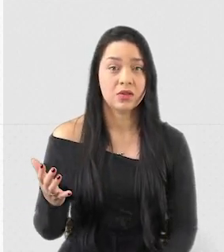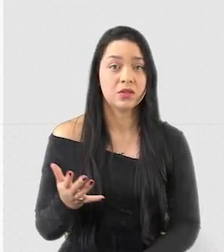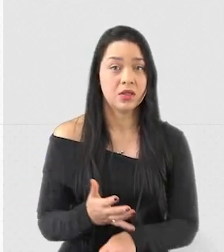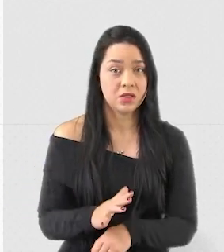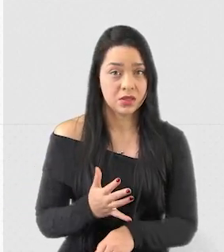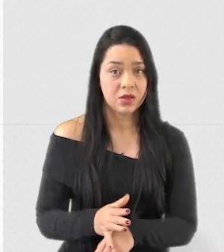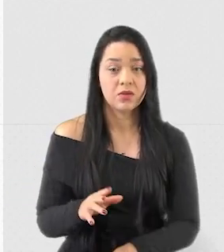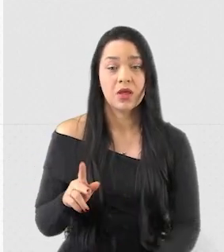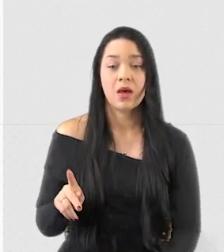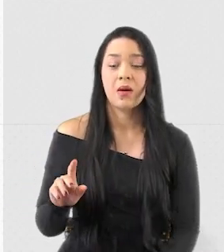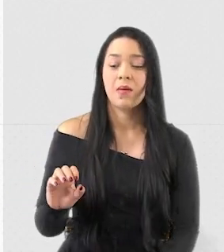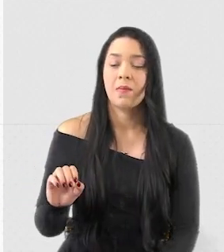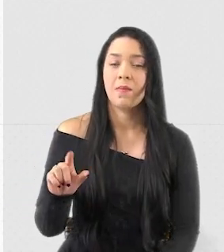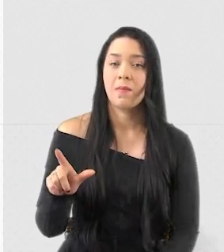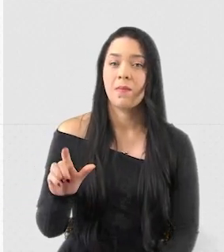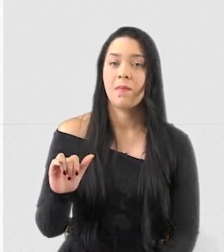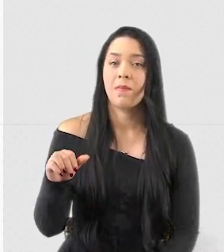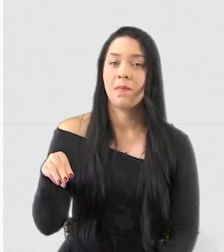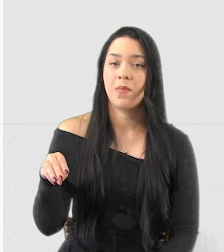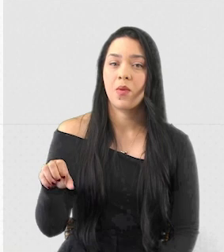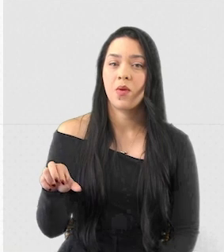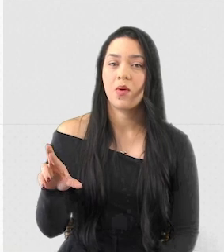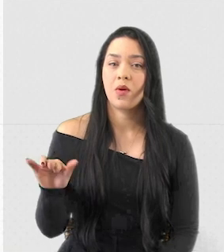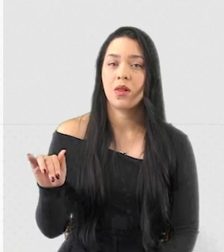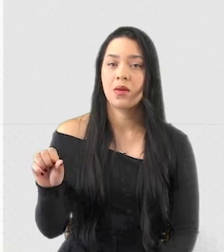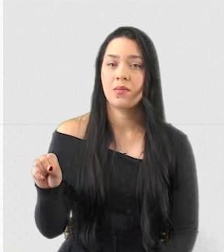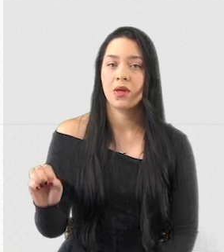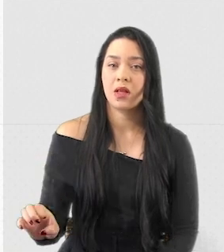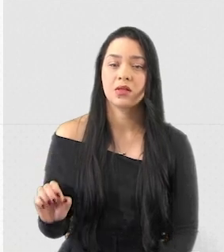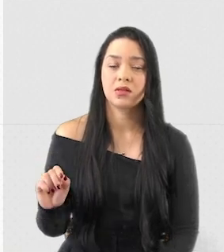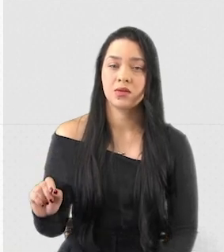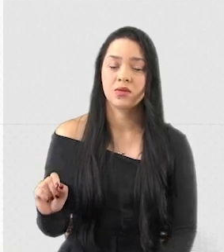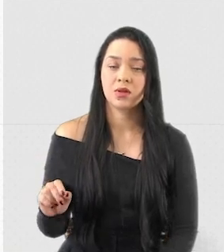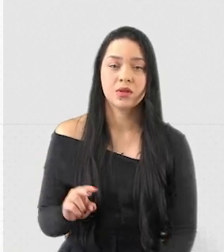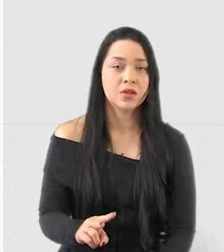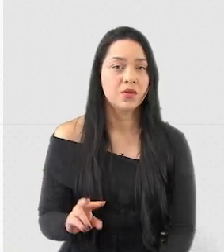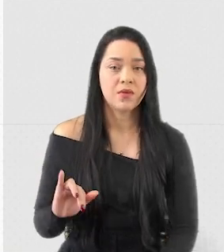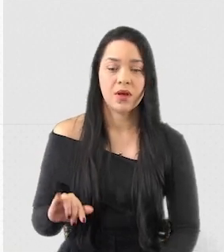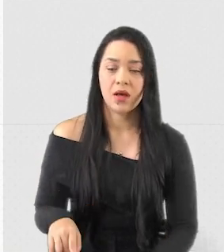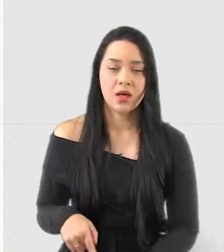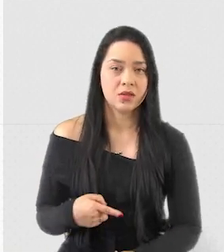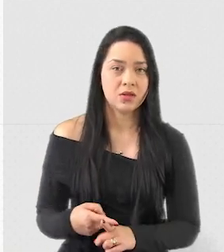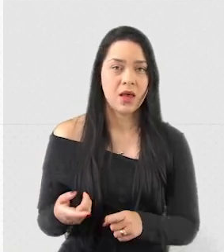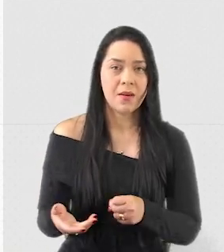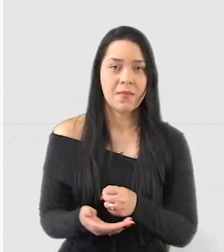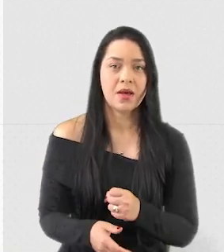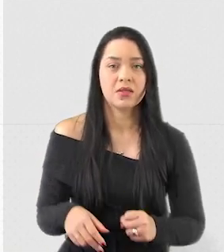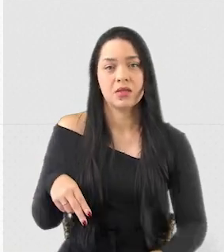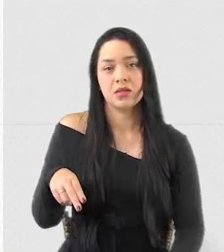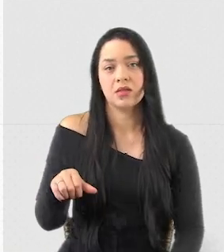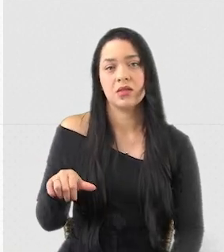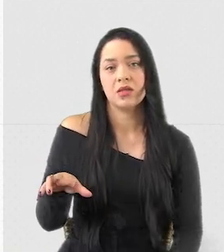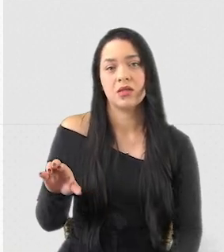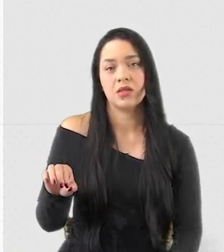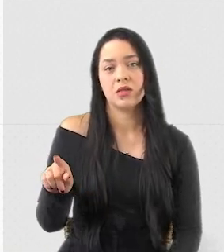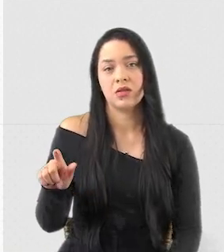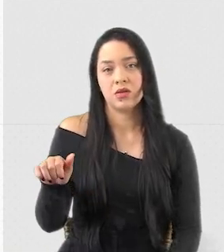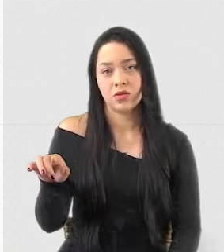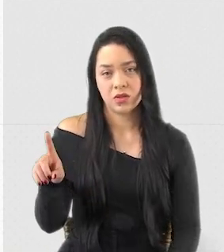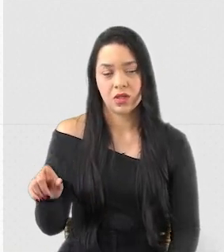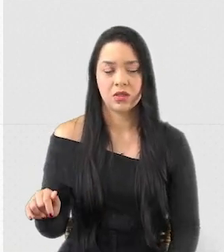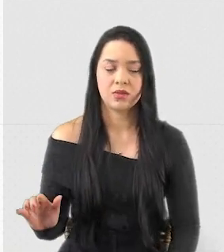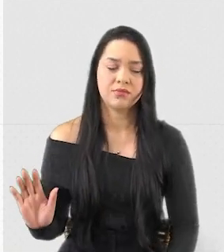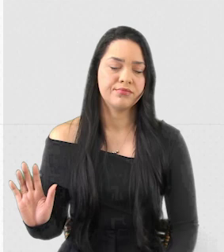da polimerase, tá? Só que dessa vez a polimerase, ela não vai adicionar bases nitrogenadas do DNA, ela